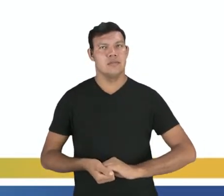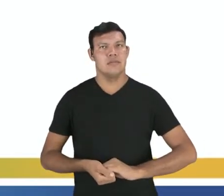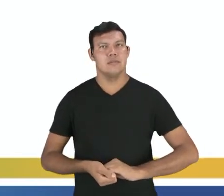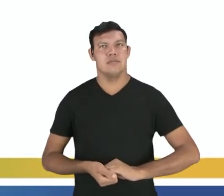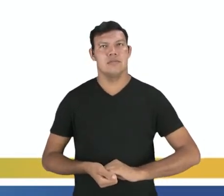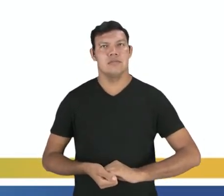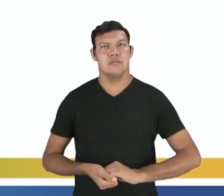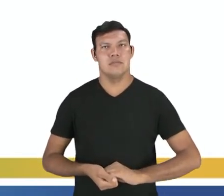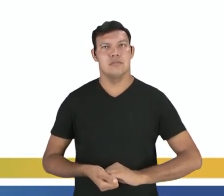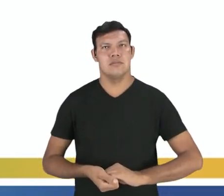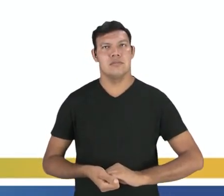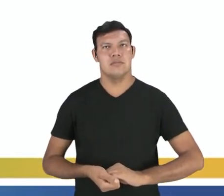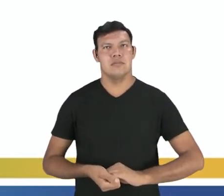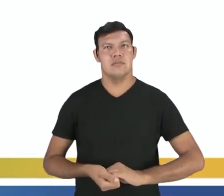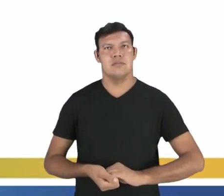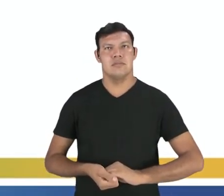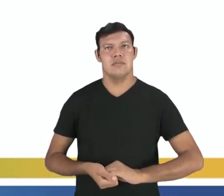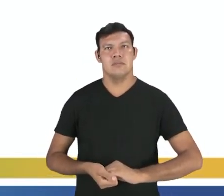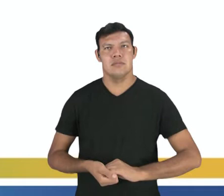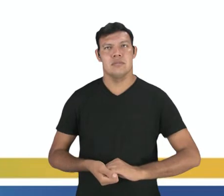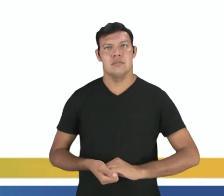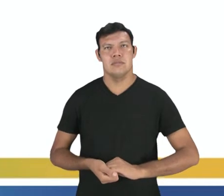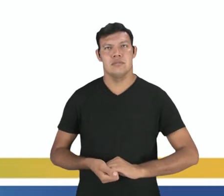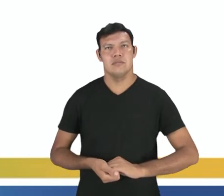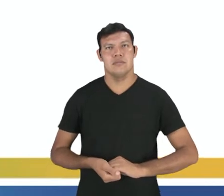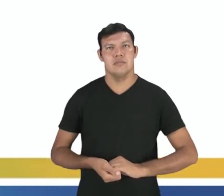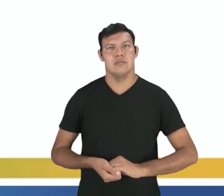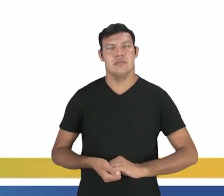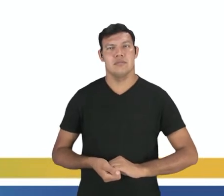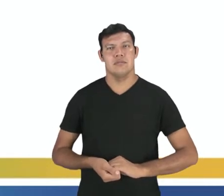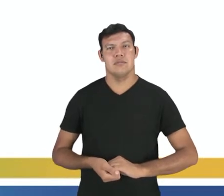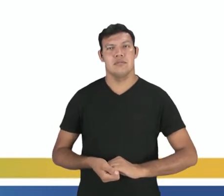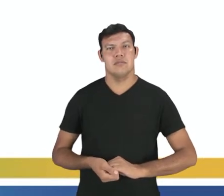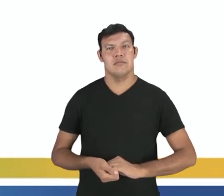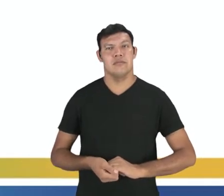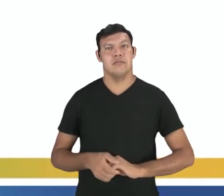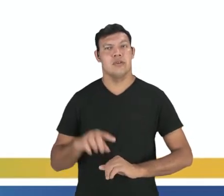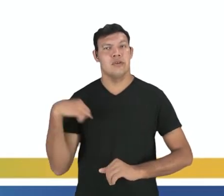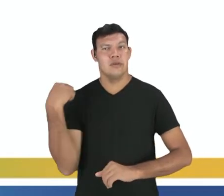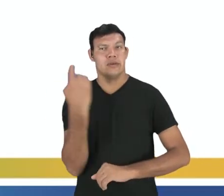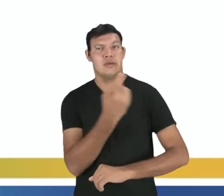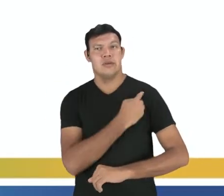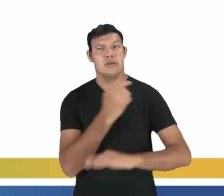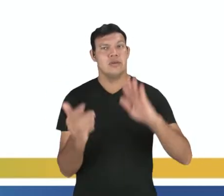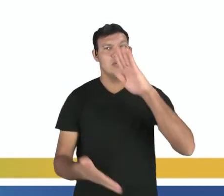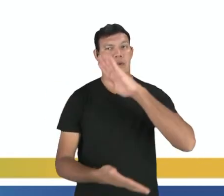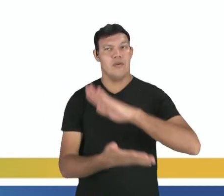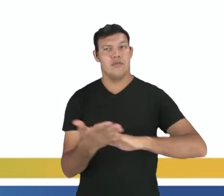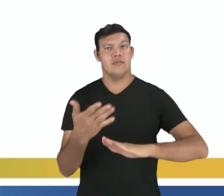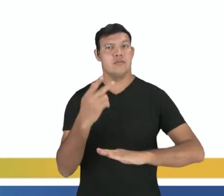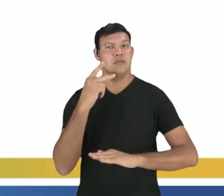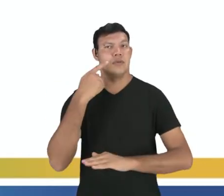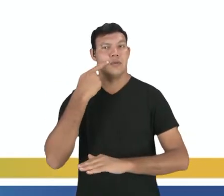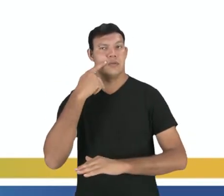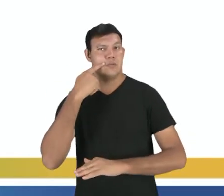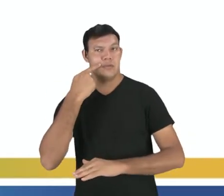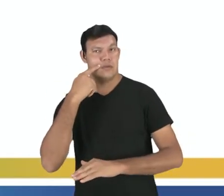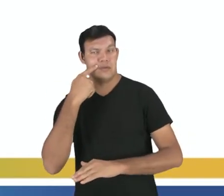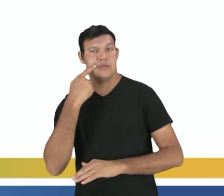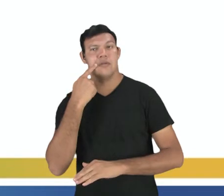in December. E aí tem a possibilidade, nós podemos viajar para Fortaleza em dezembro,